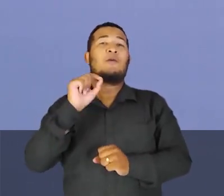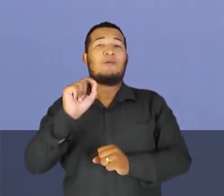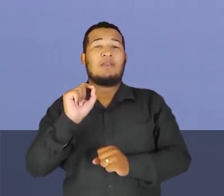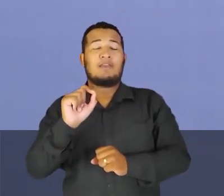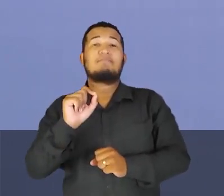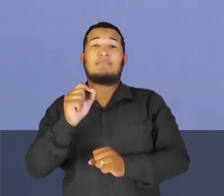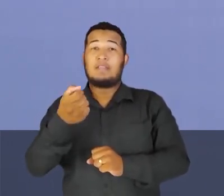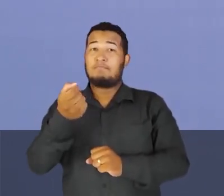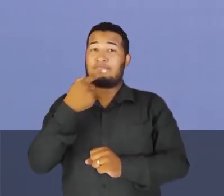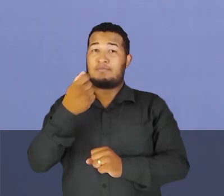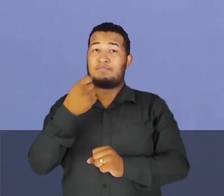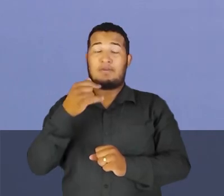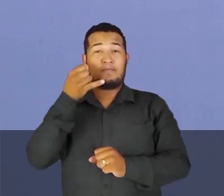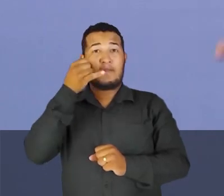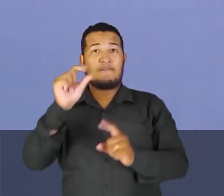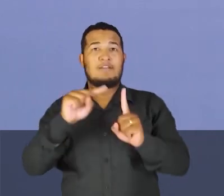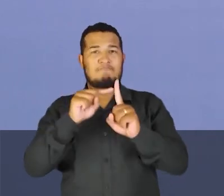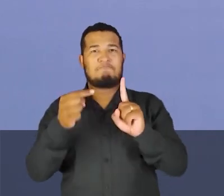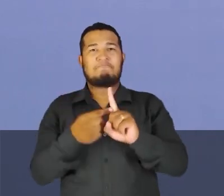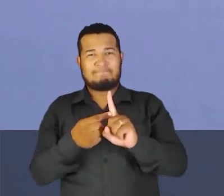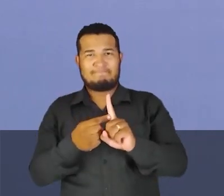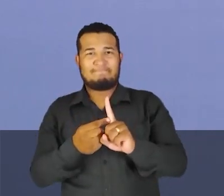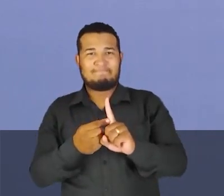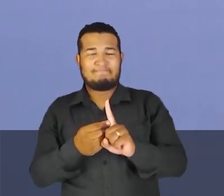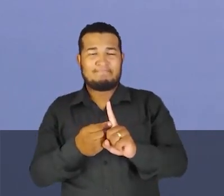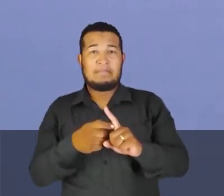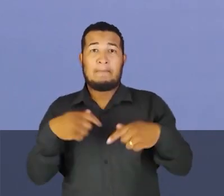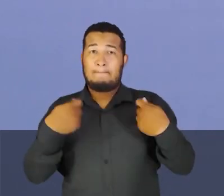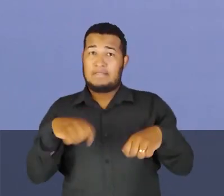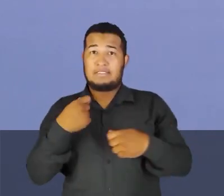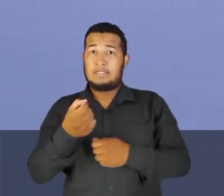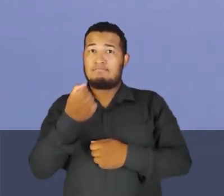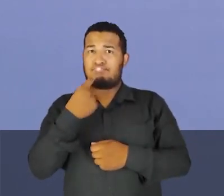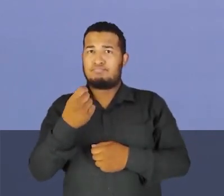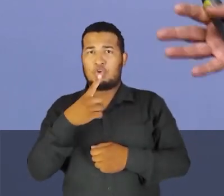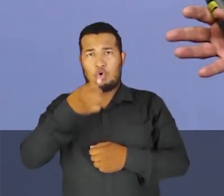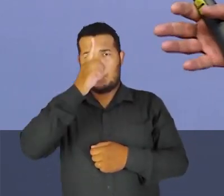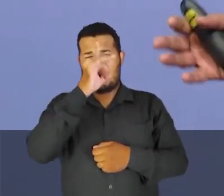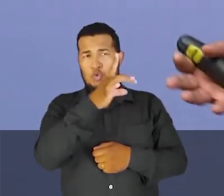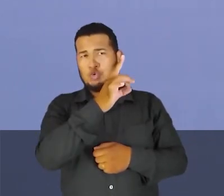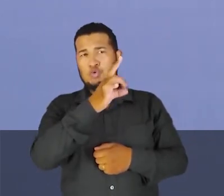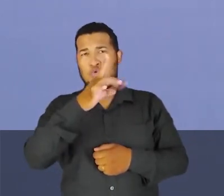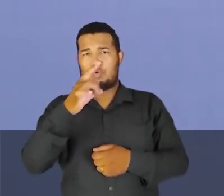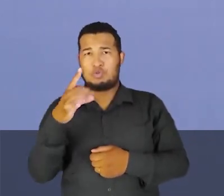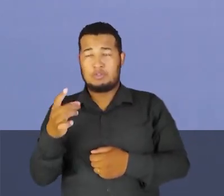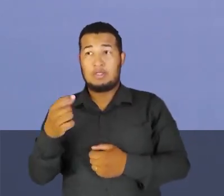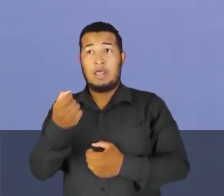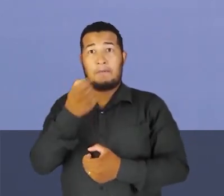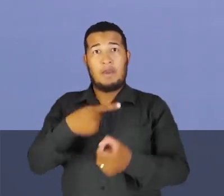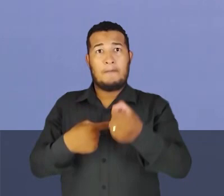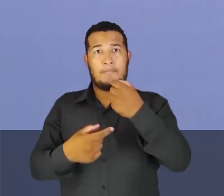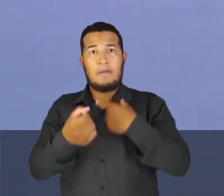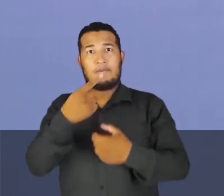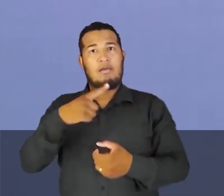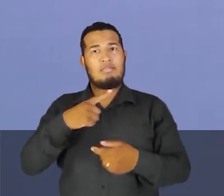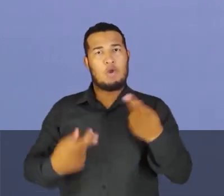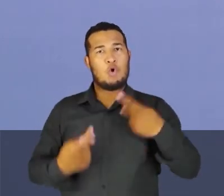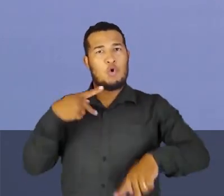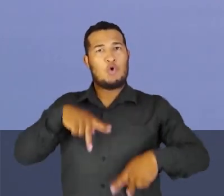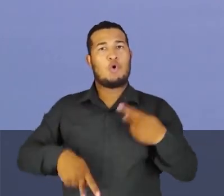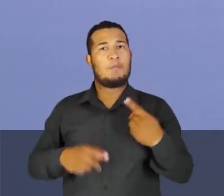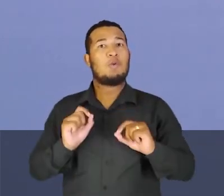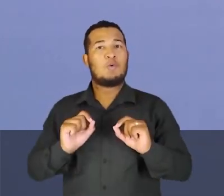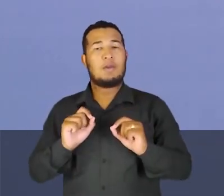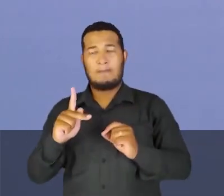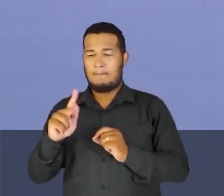são as pílulas anticoncepcionais, que devem ser tomadas diariamente, e essas pílulas vão conter os hormônios